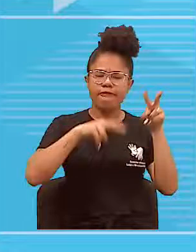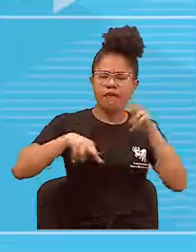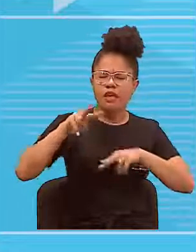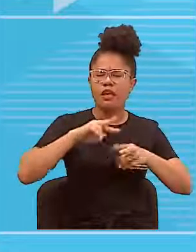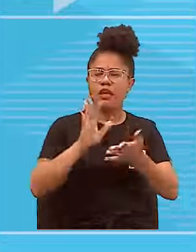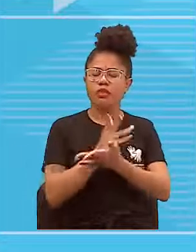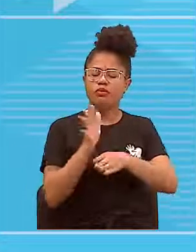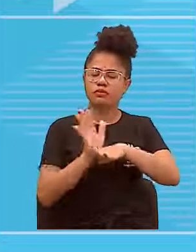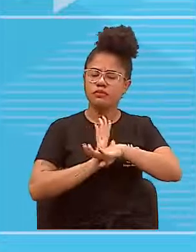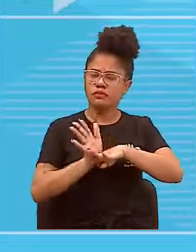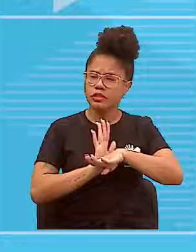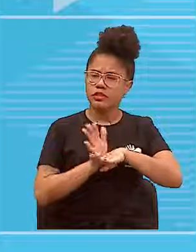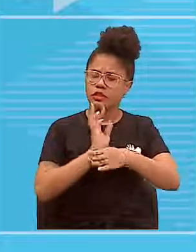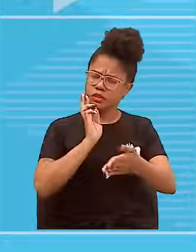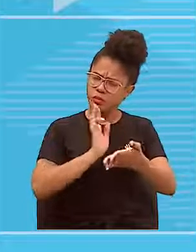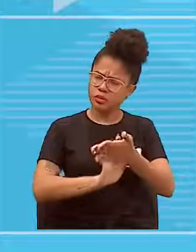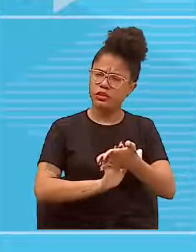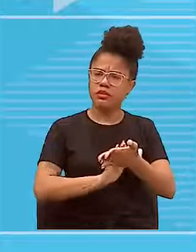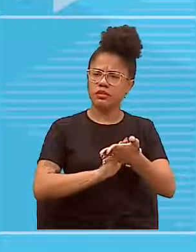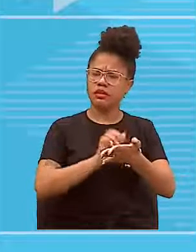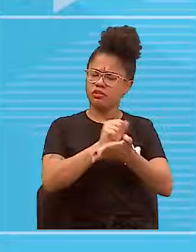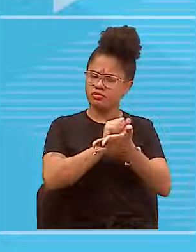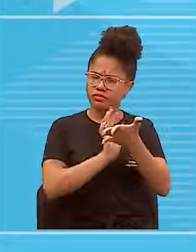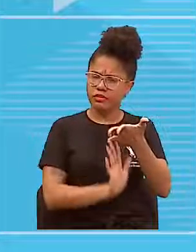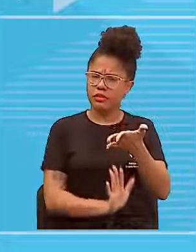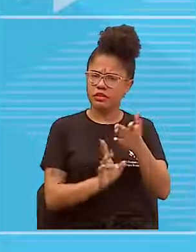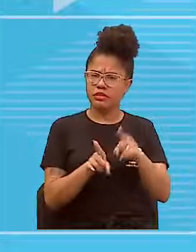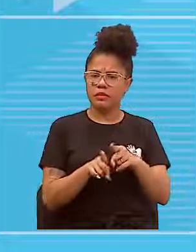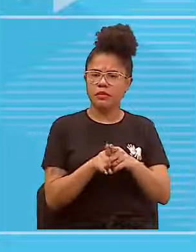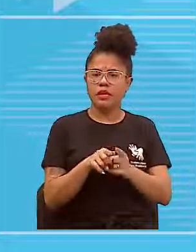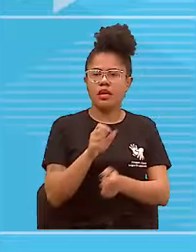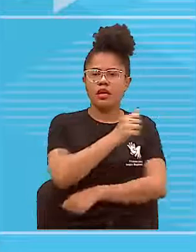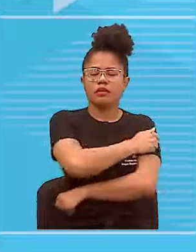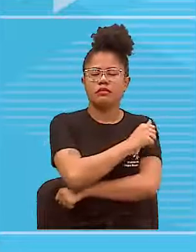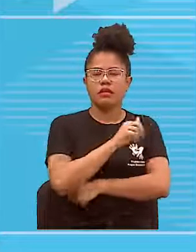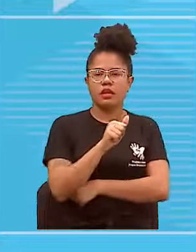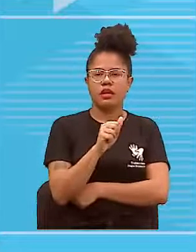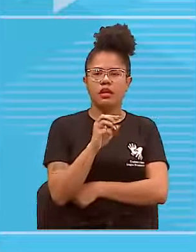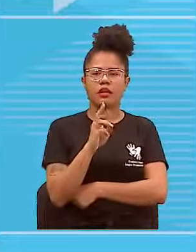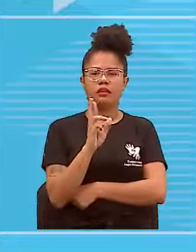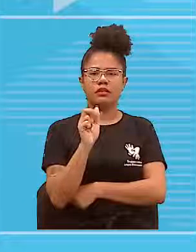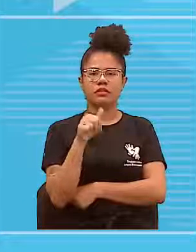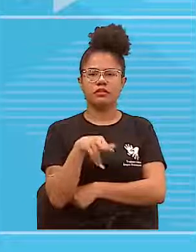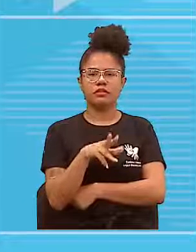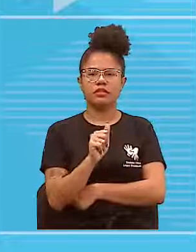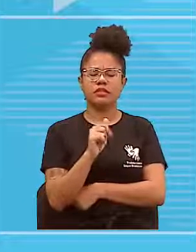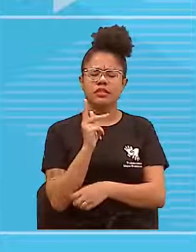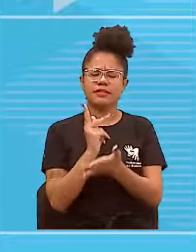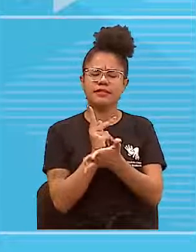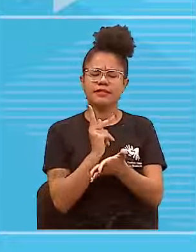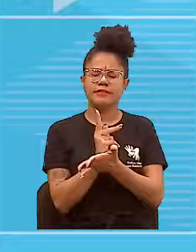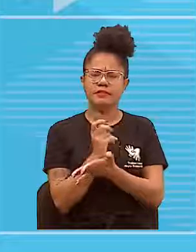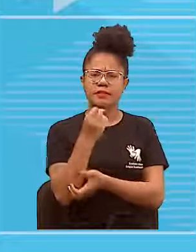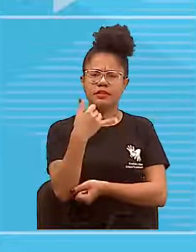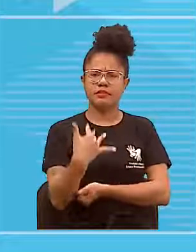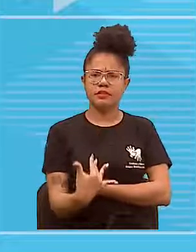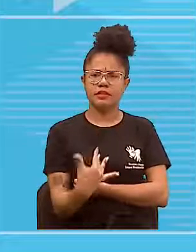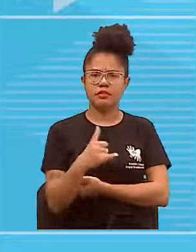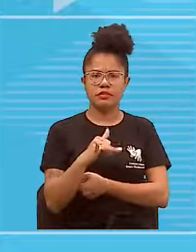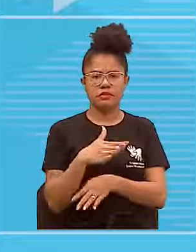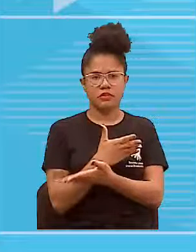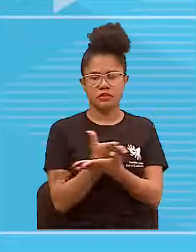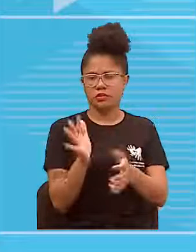praticarem. Façam questões. Eu sempre digo, Adriana sabe, já foi minha aluna, Eu sempre digo, se vocês